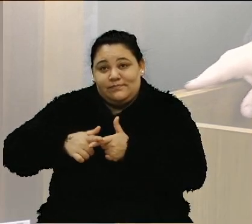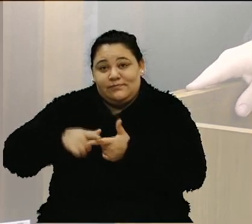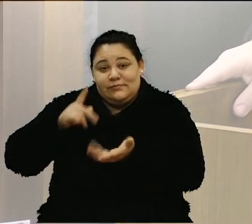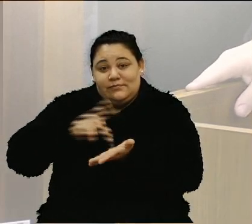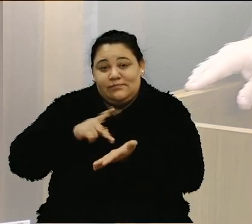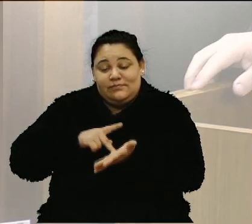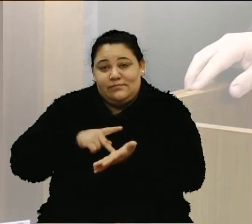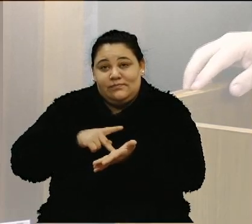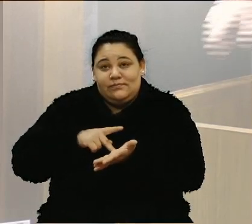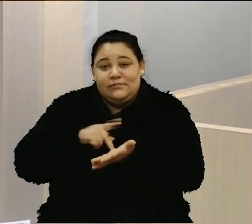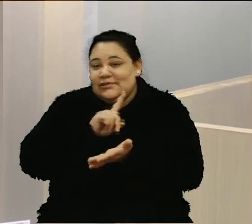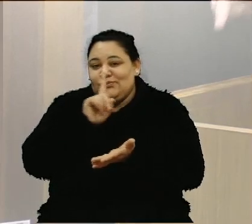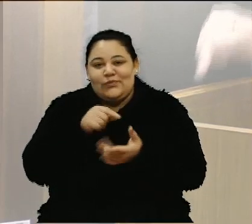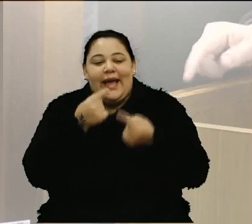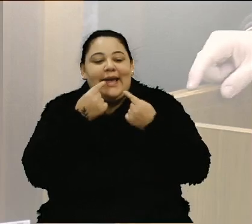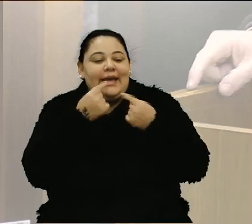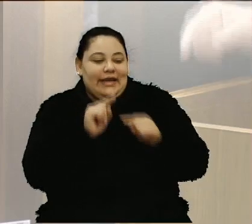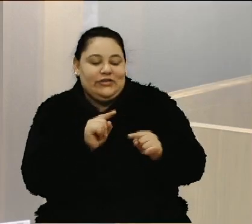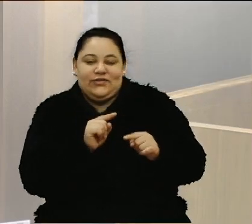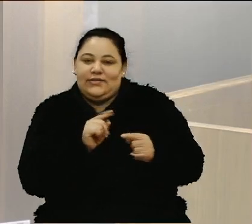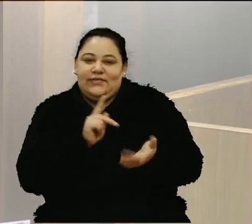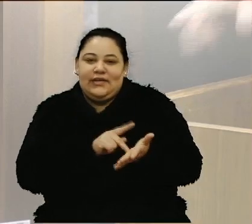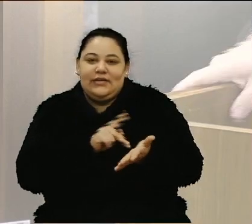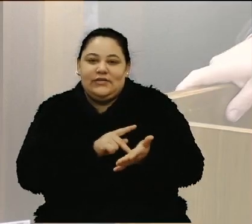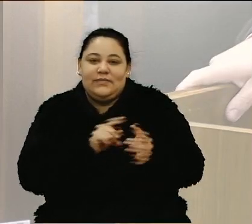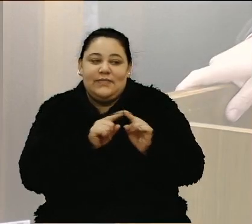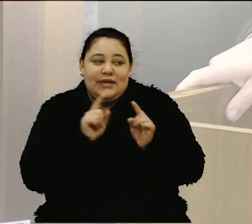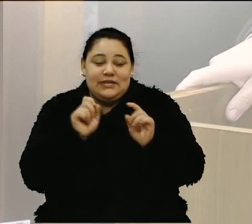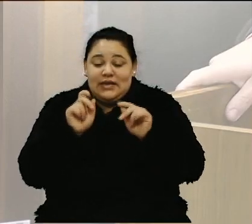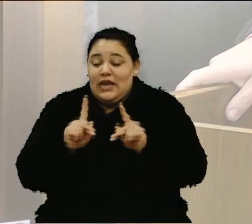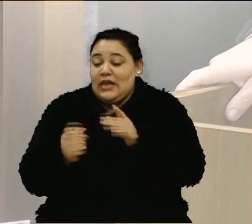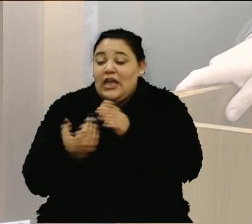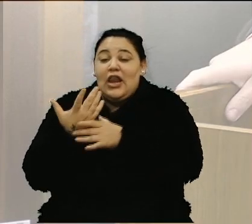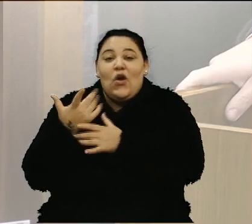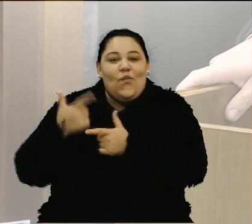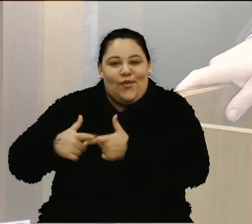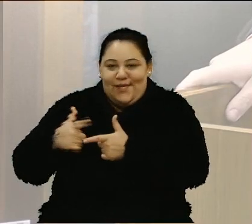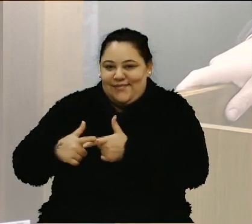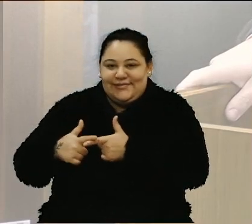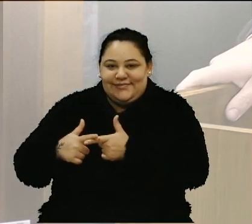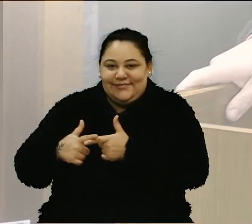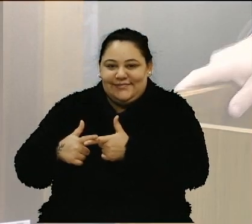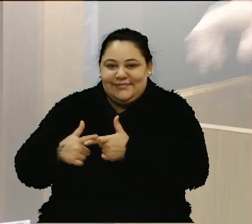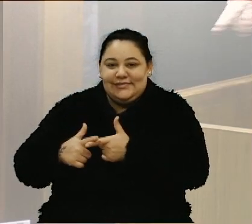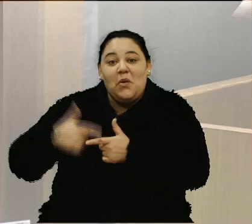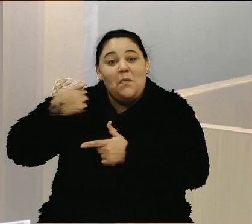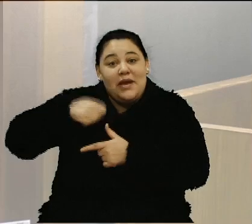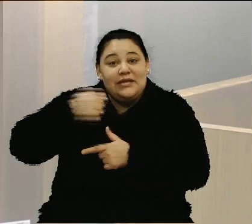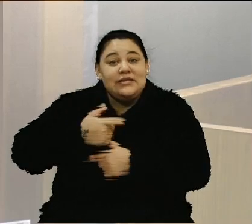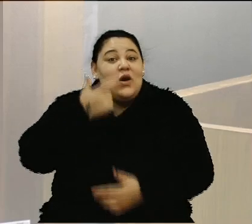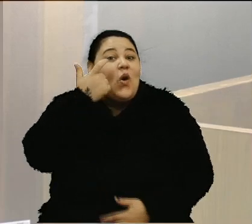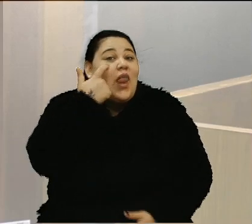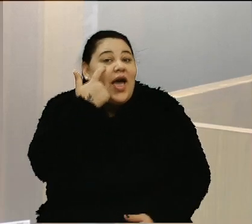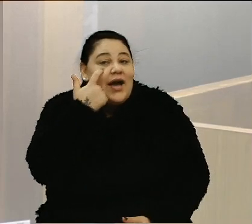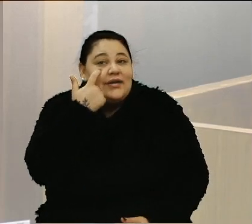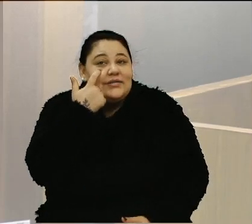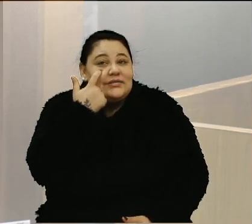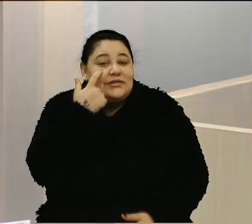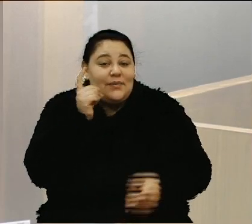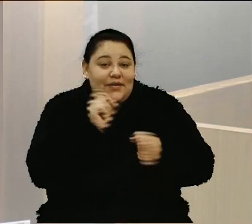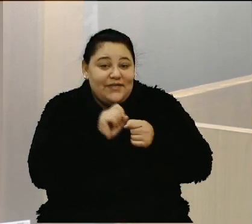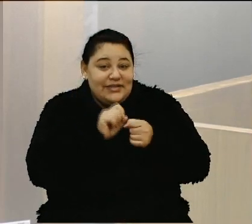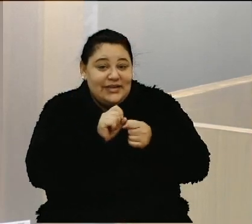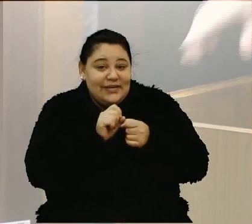deve ser criticado. Enfim, quem criou o problema. Né? Então tem que se verificar, se é para fazer uma verificação, se